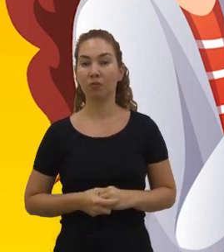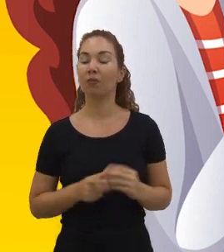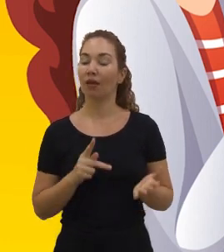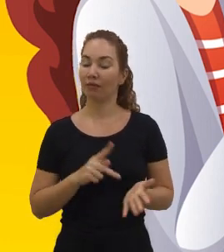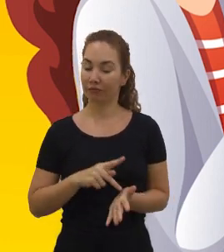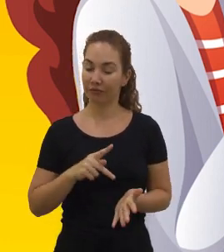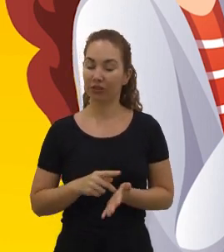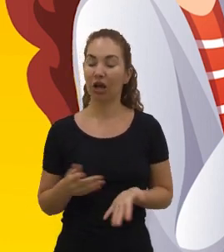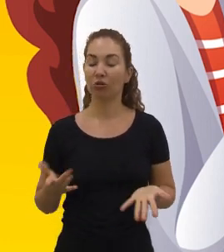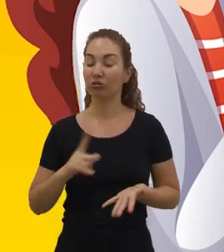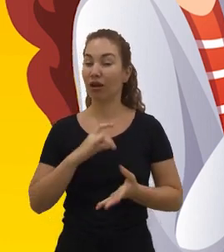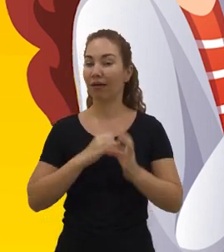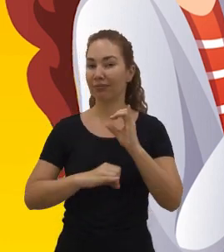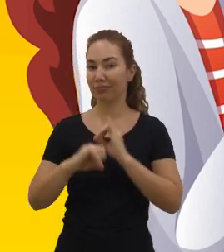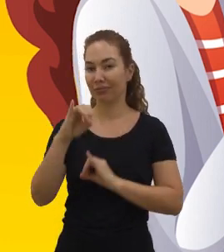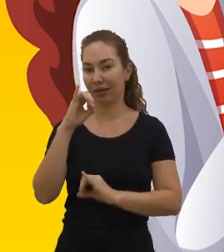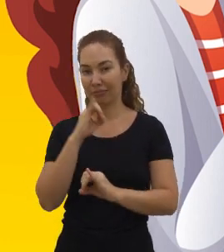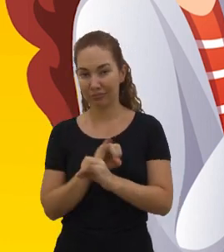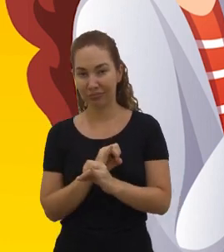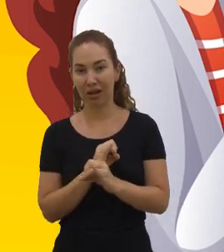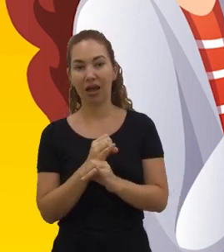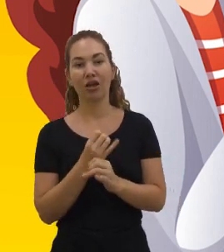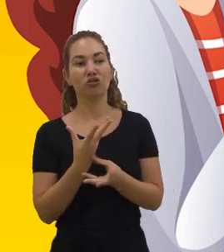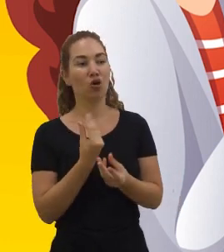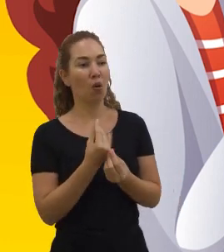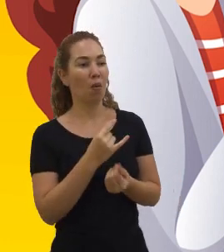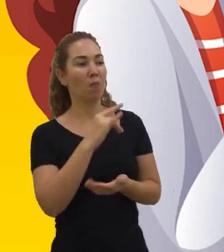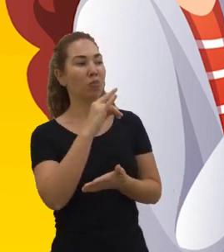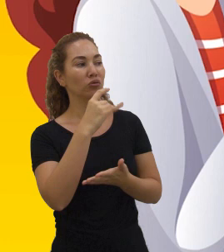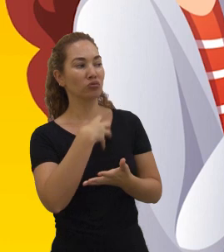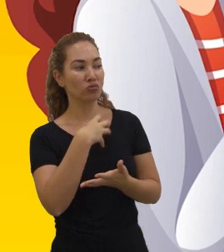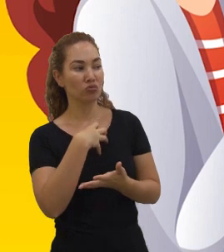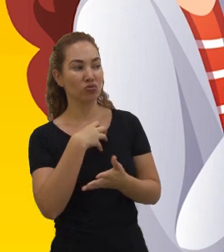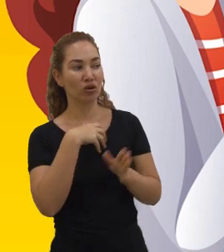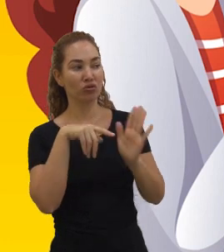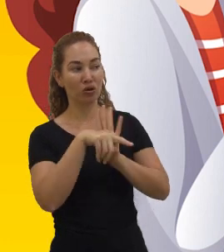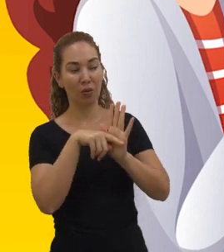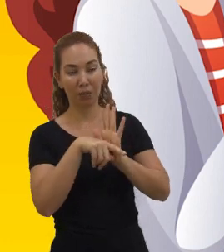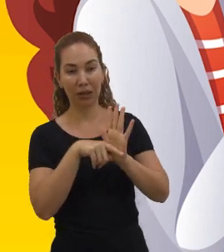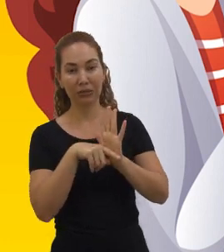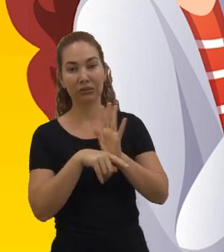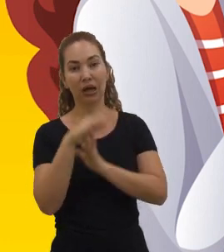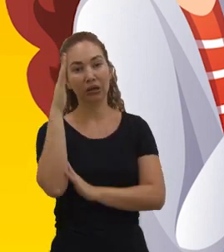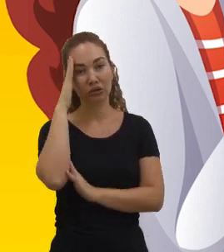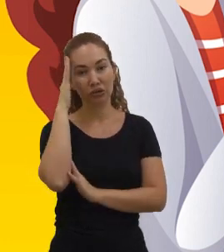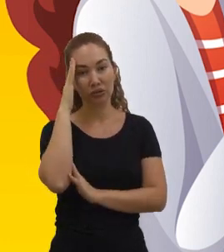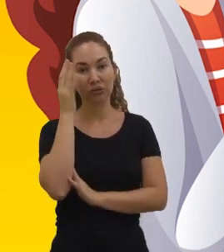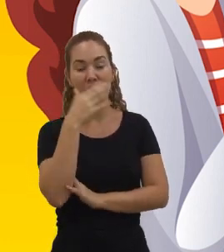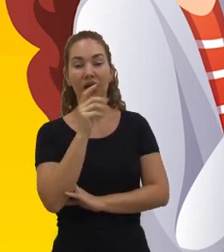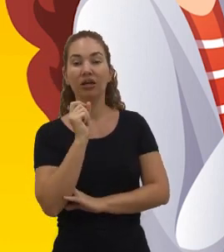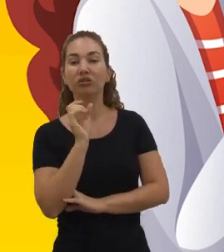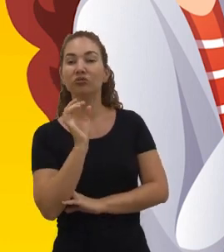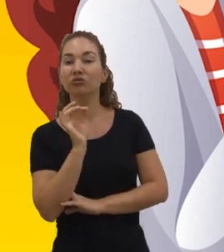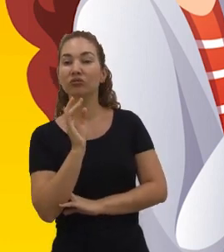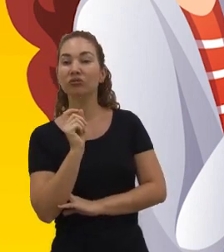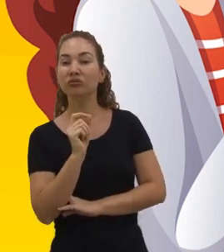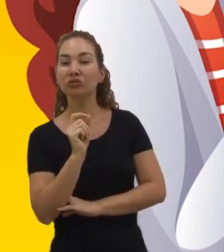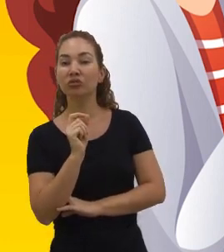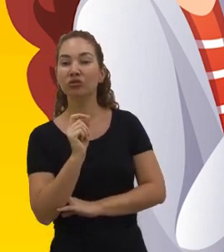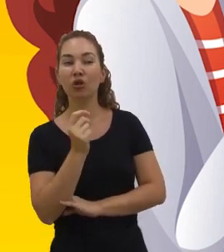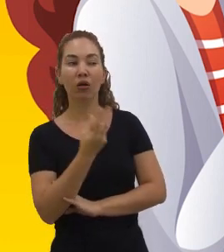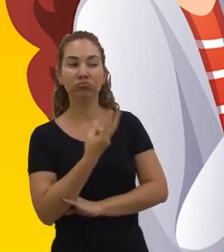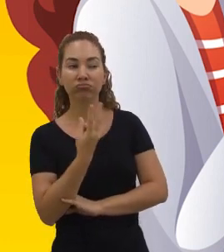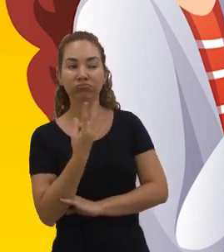Exato, hoje em dia com a internet, né, com os vários meios que a gente tem de pesquisar, de entender, eu acho que só não